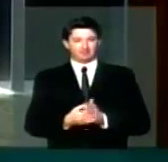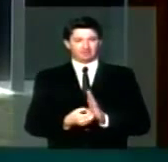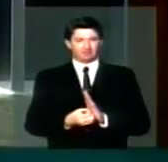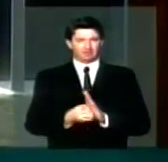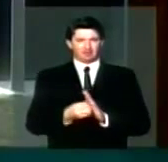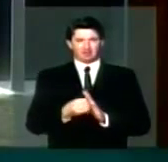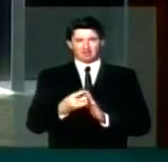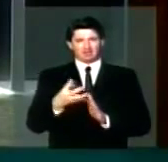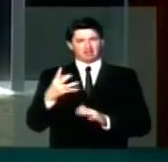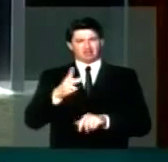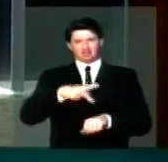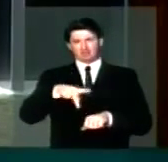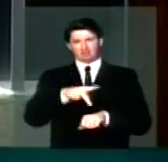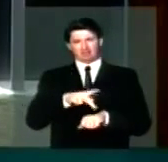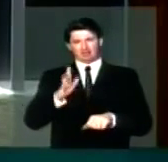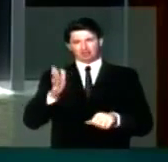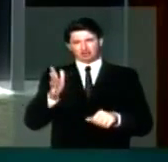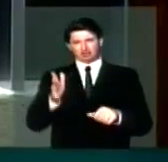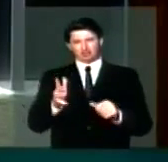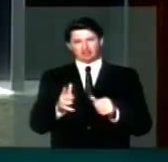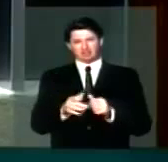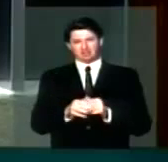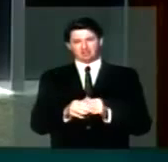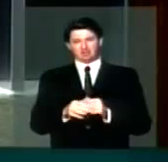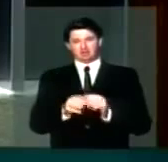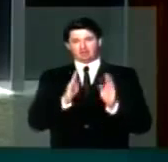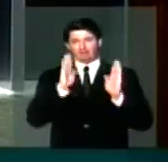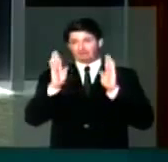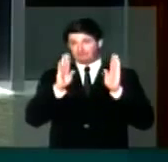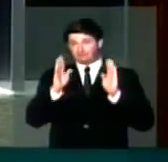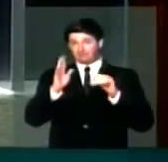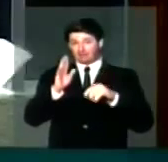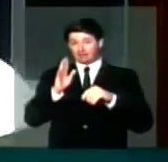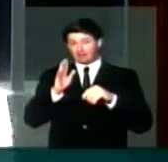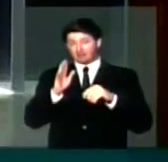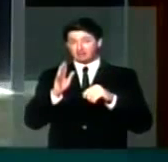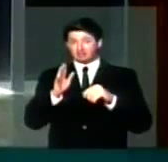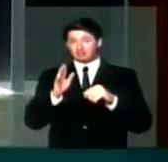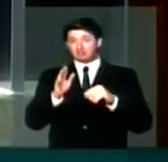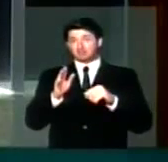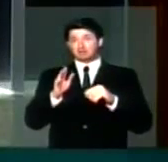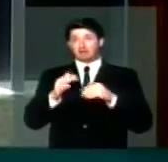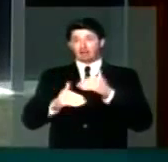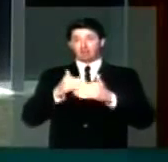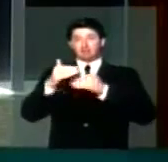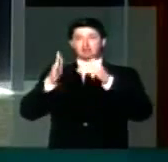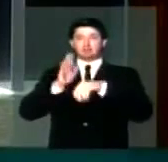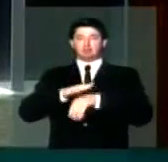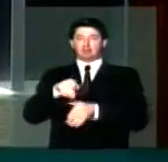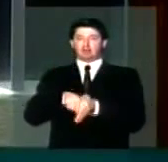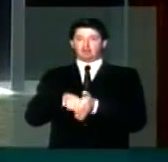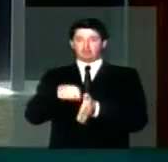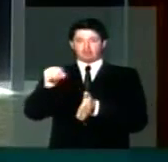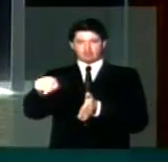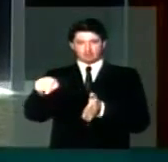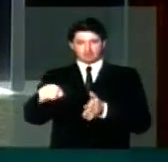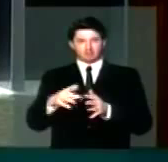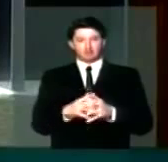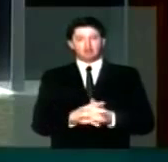Vários países, senhor presidente, já estão numa etapa bem mais avançada do que a nossa nesta